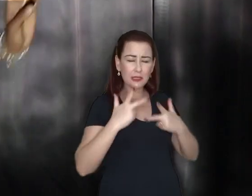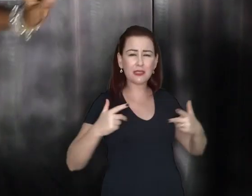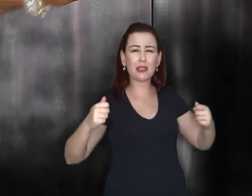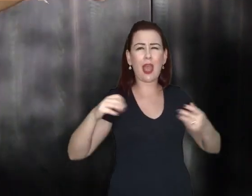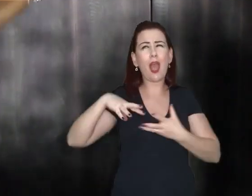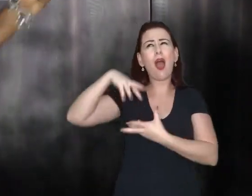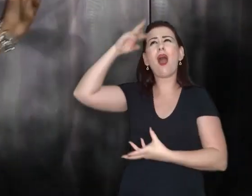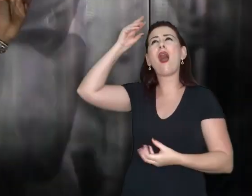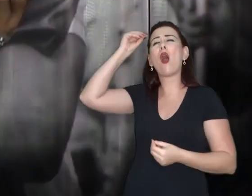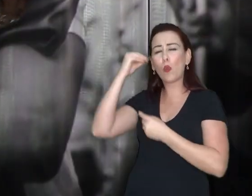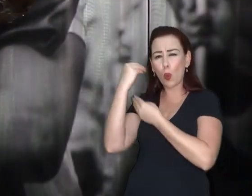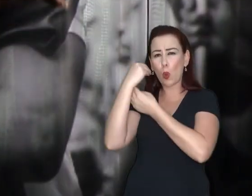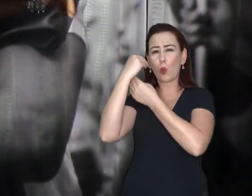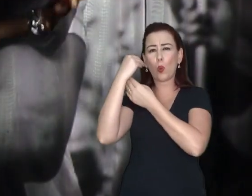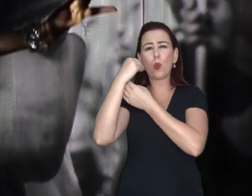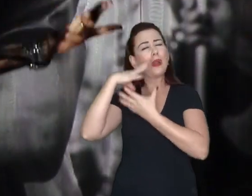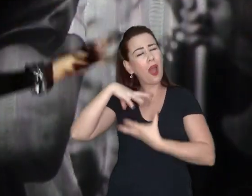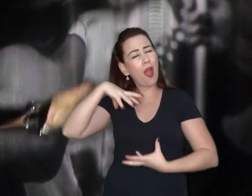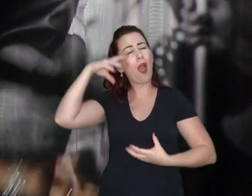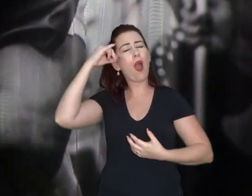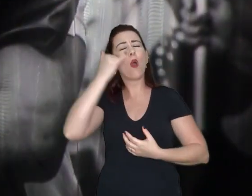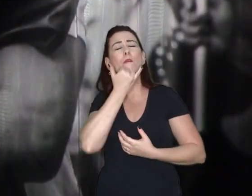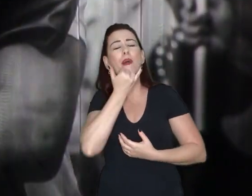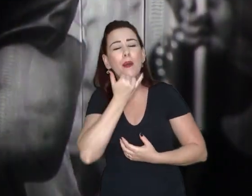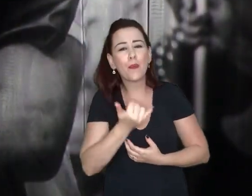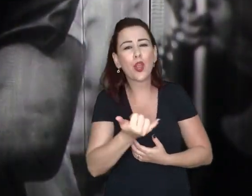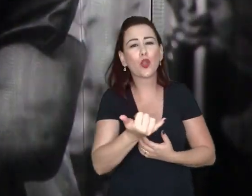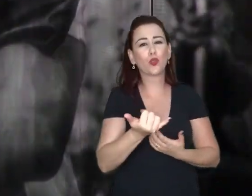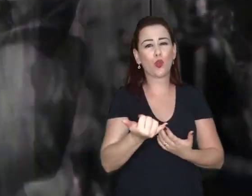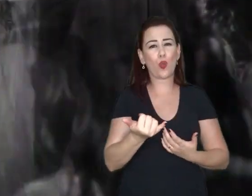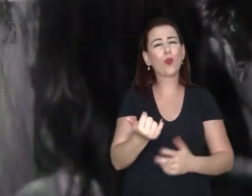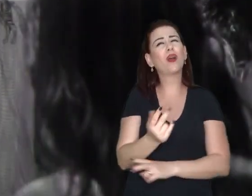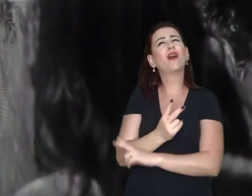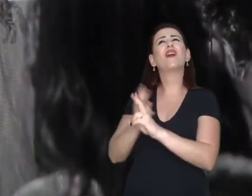corpo fechado, alma que ecoa,